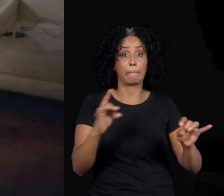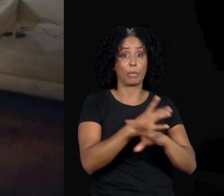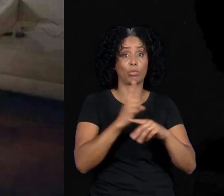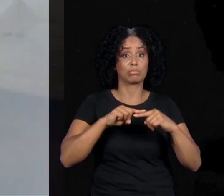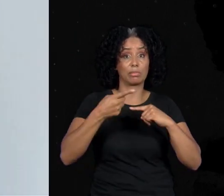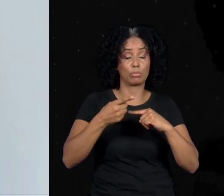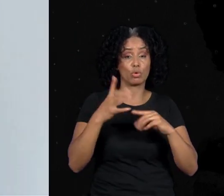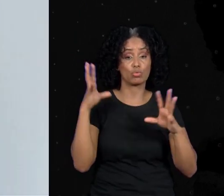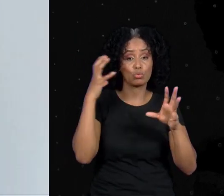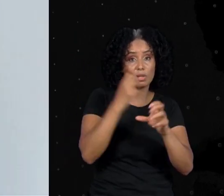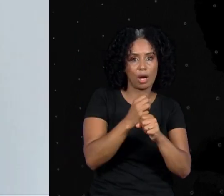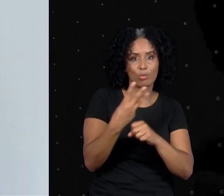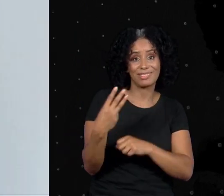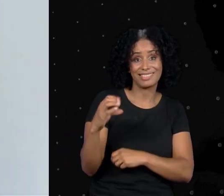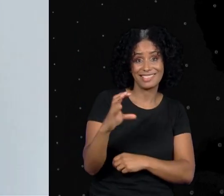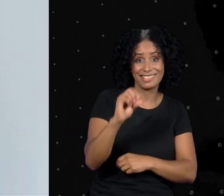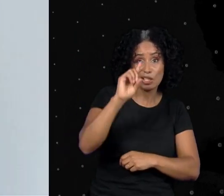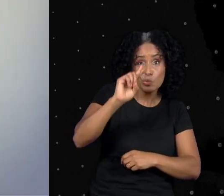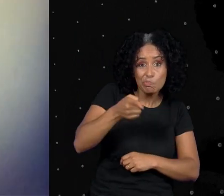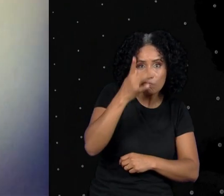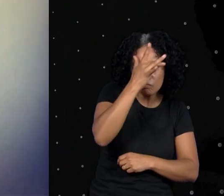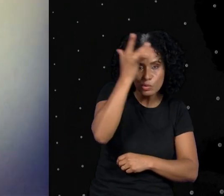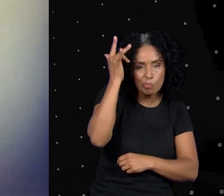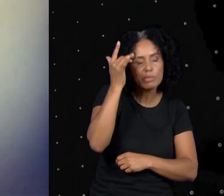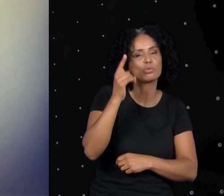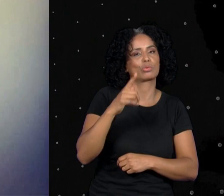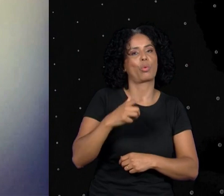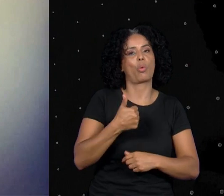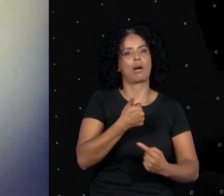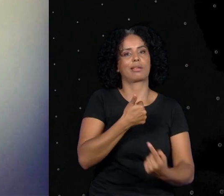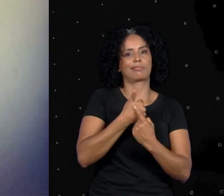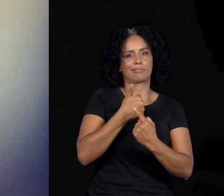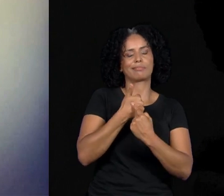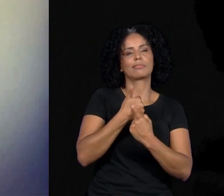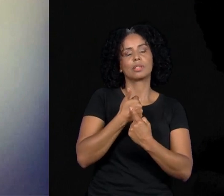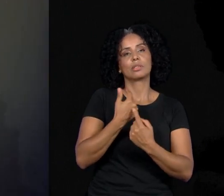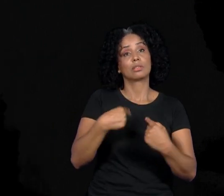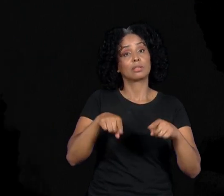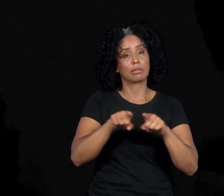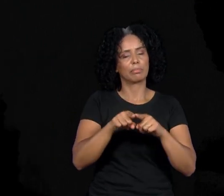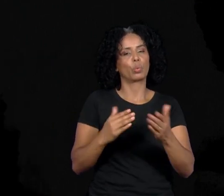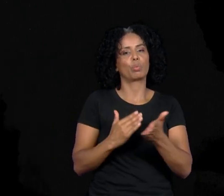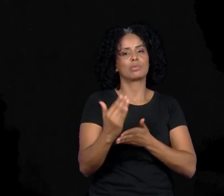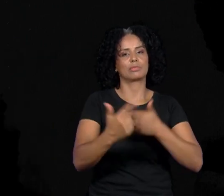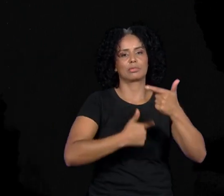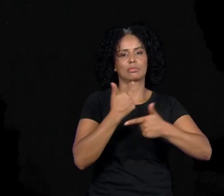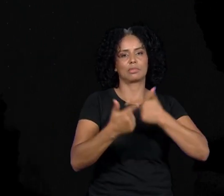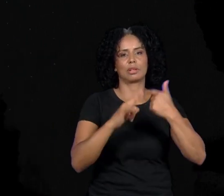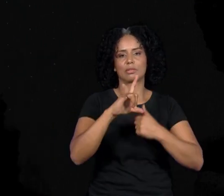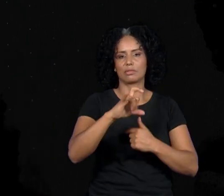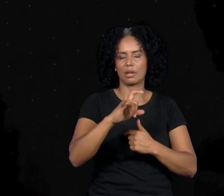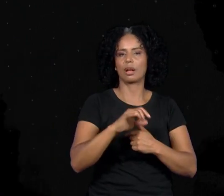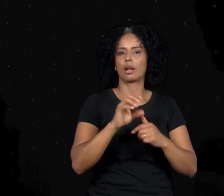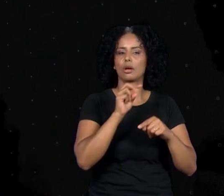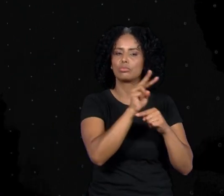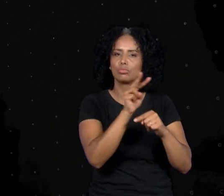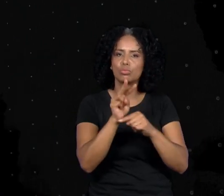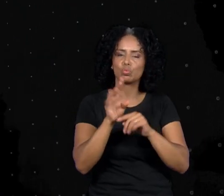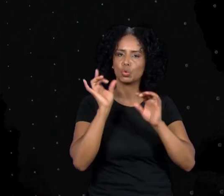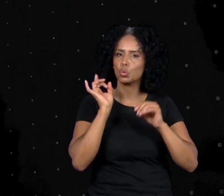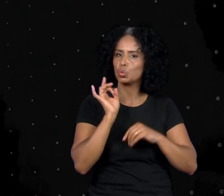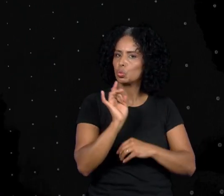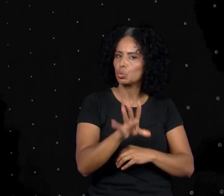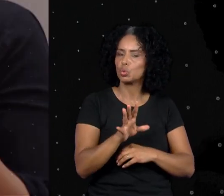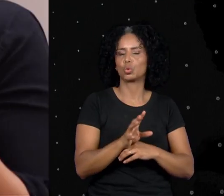mil seguidores para 300 mil seguidores. E aí eu passei a trabalhar só com isso, cuidando das redes sociais, fazendo essa produção